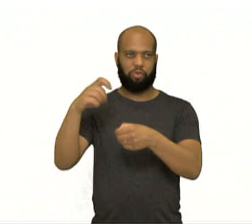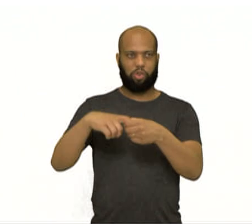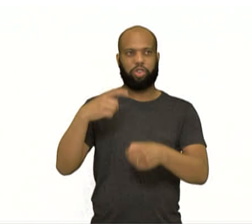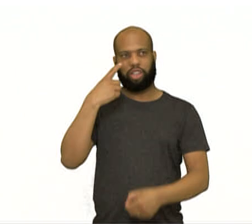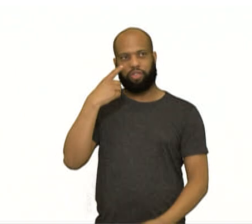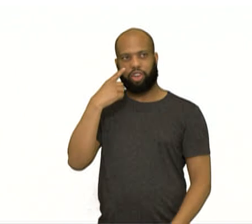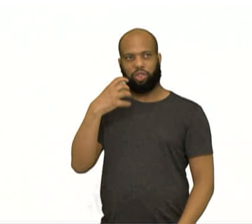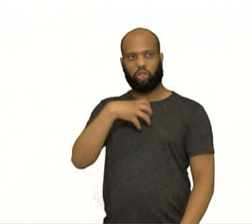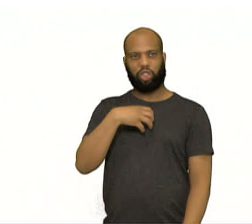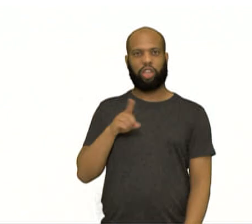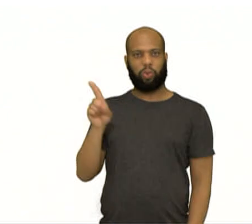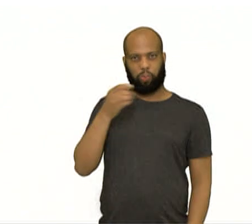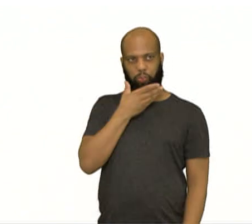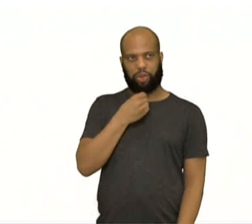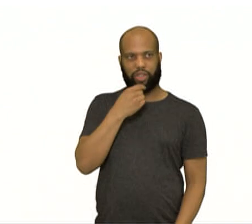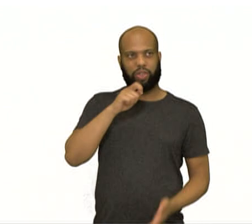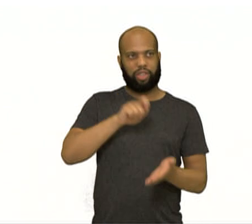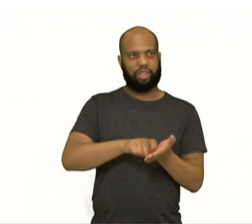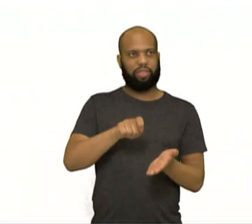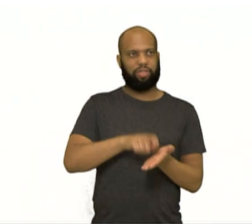olha só.